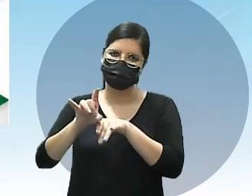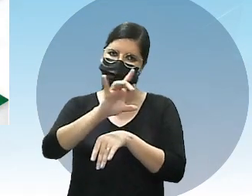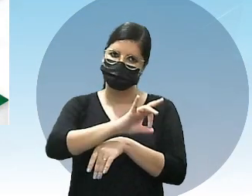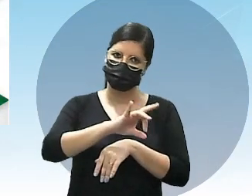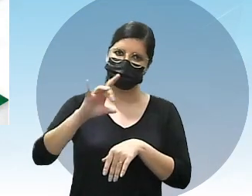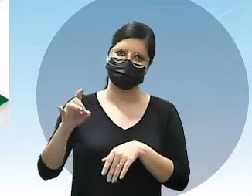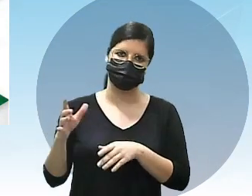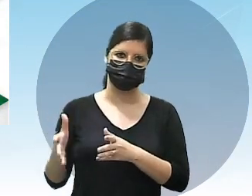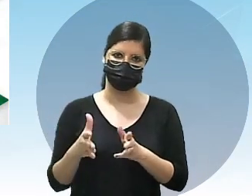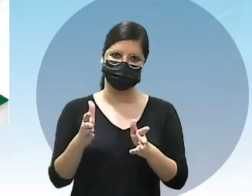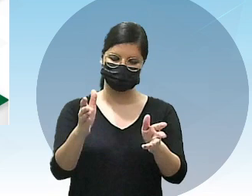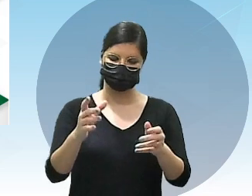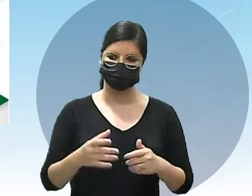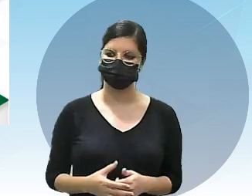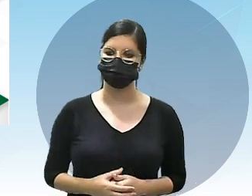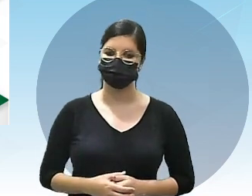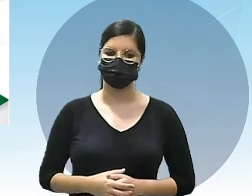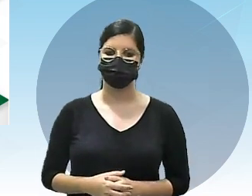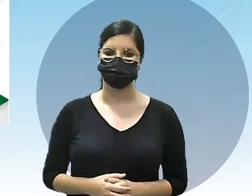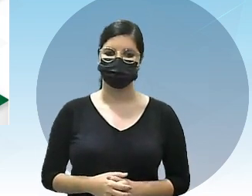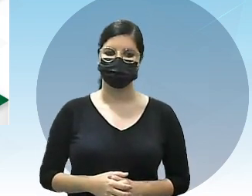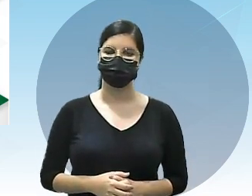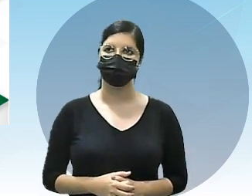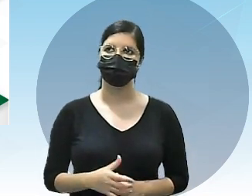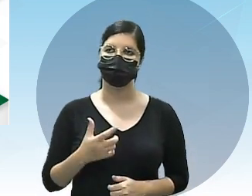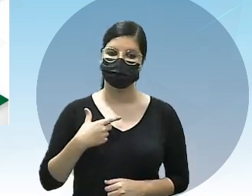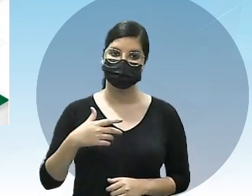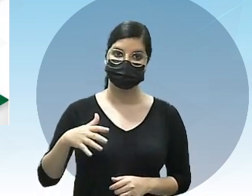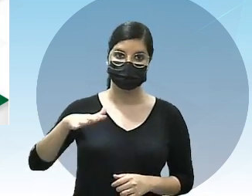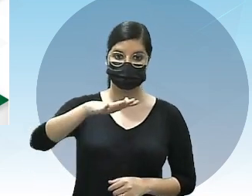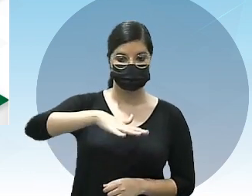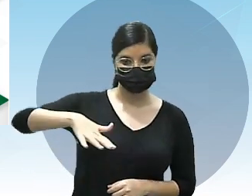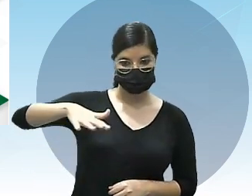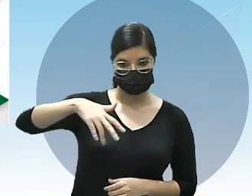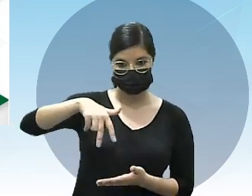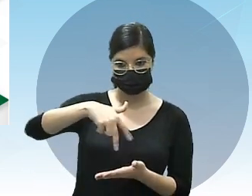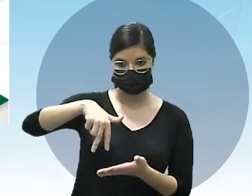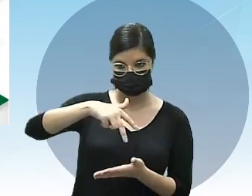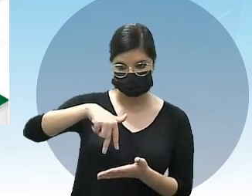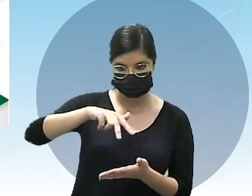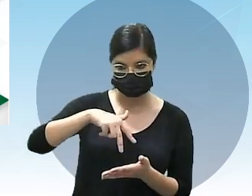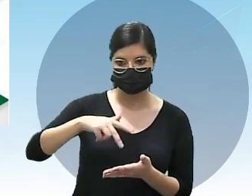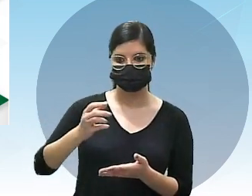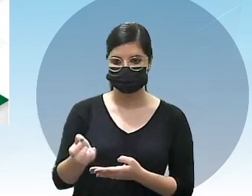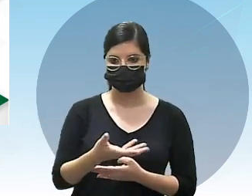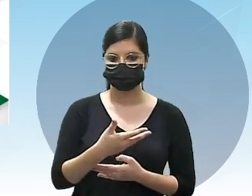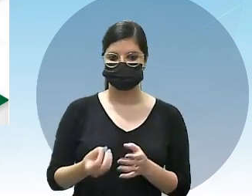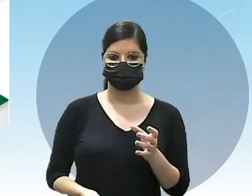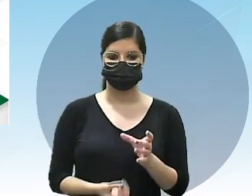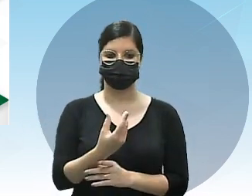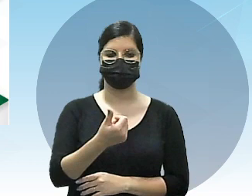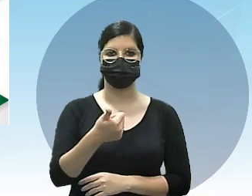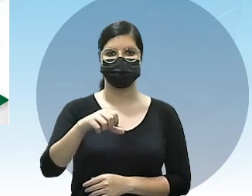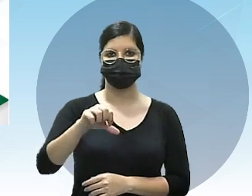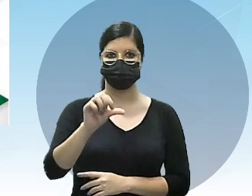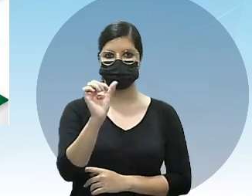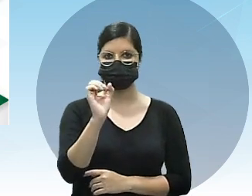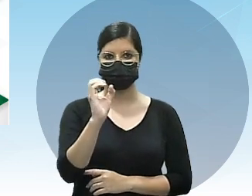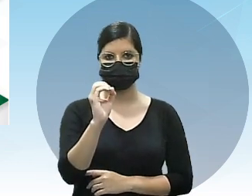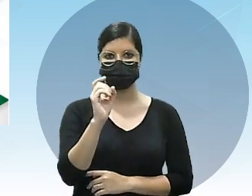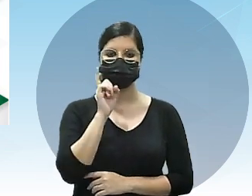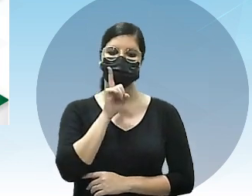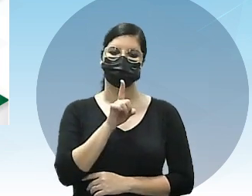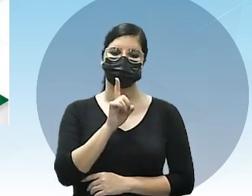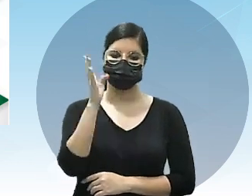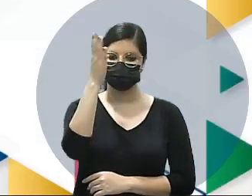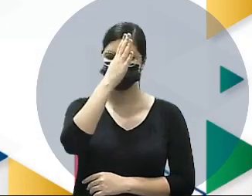indo para o seu caminho é a modalidade de dança contemporânea surgiu literalmente 1960 nos Estados Unidos